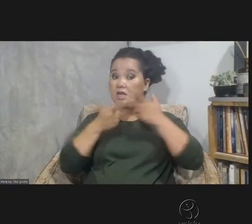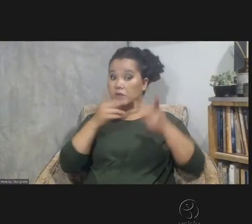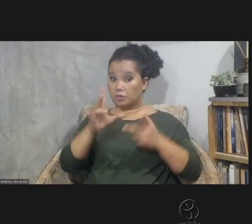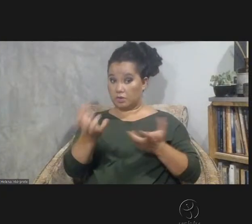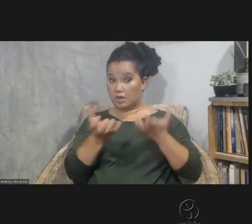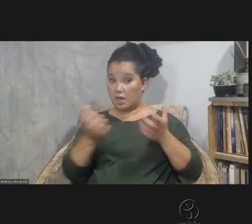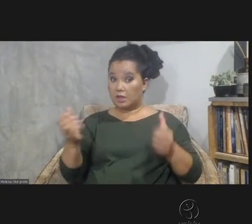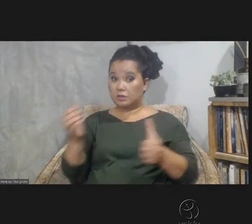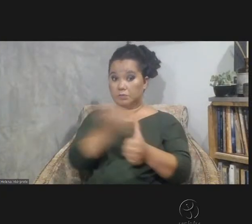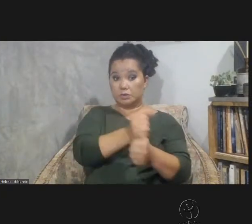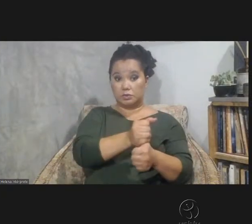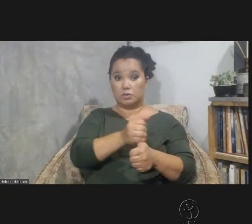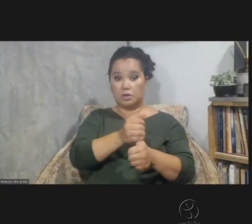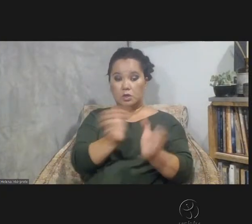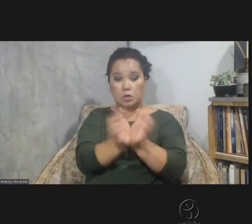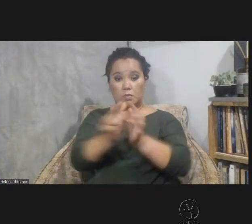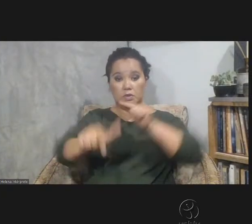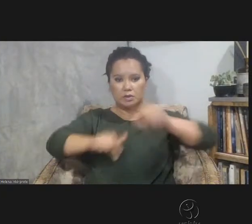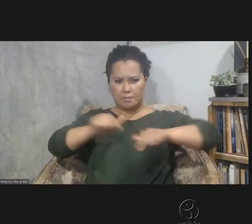obedientes, de lado